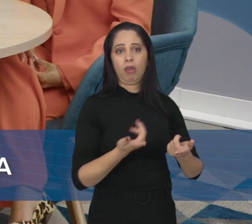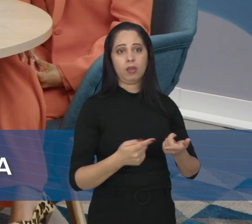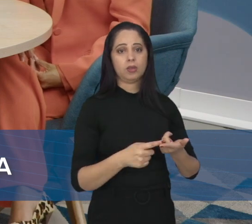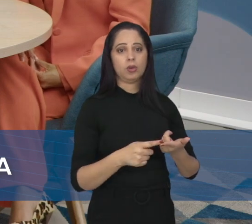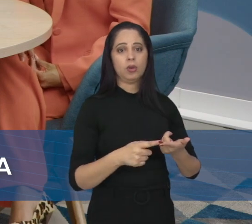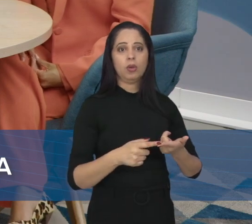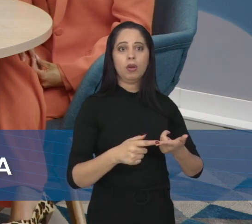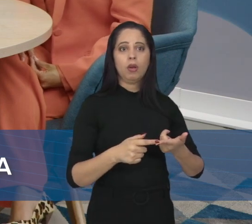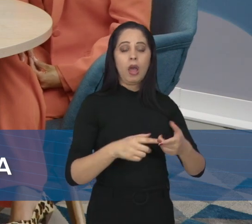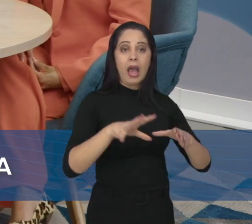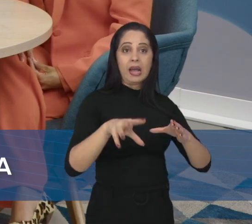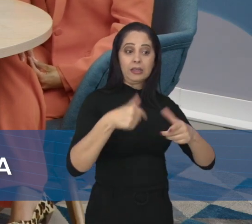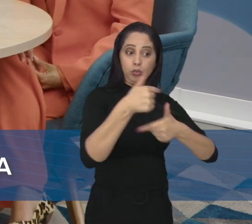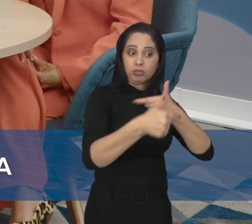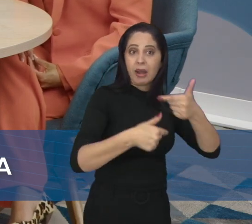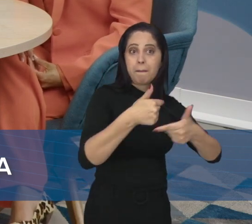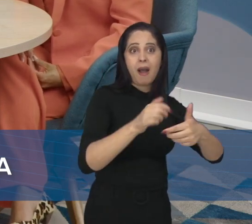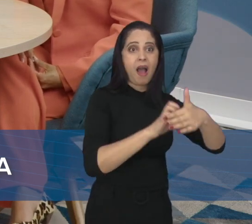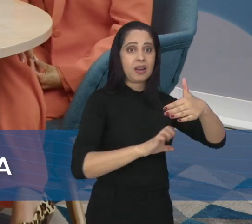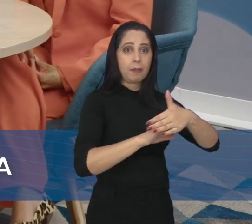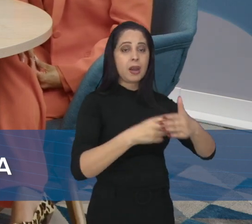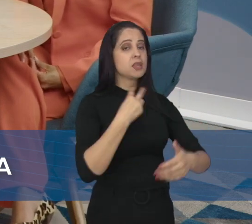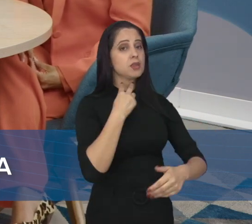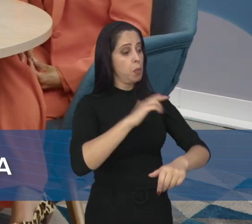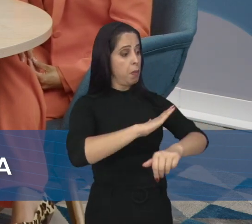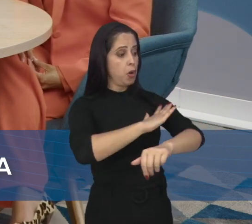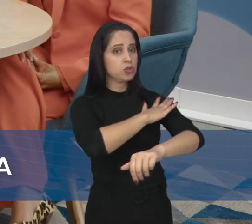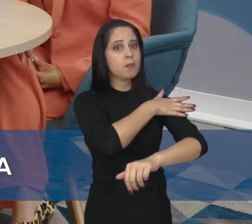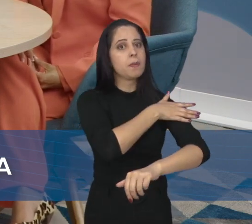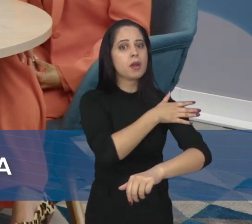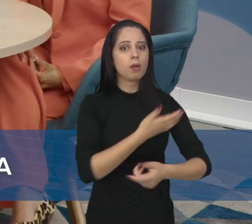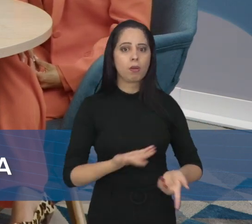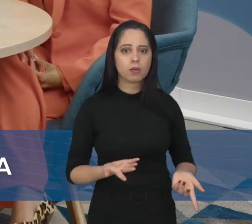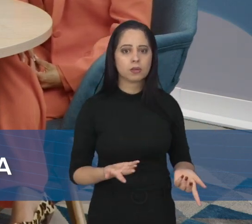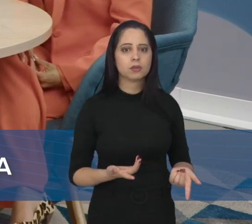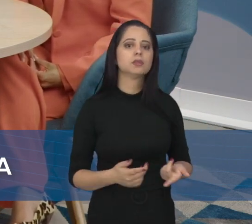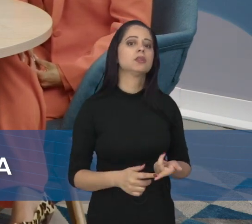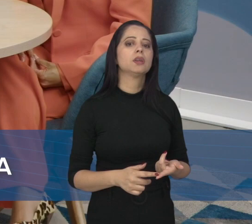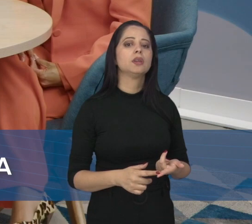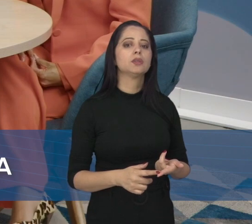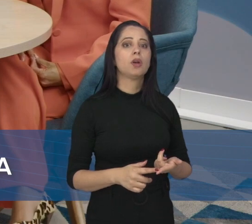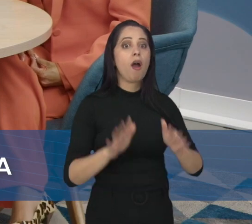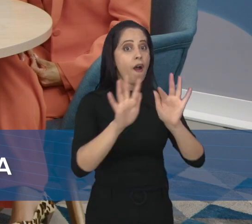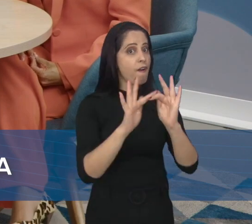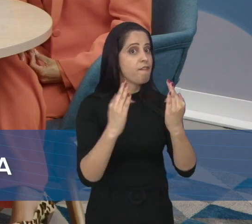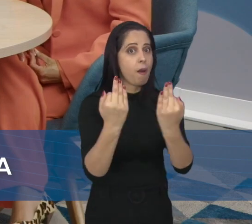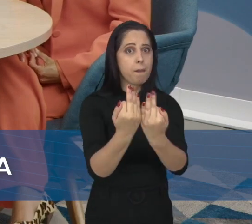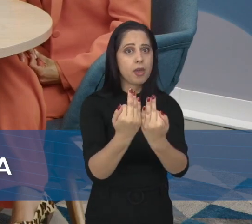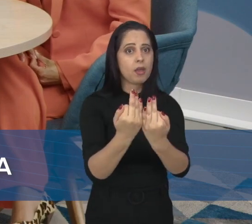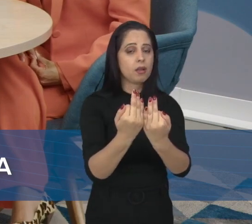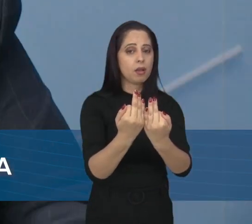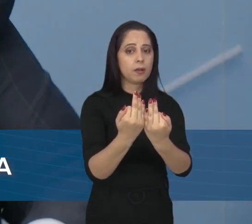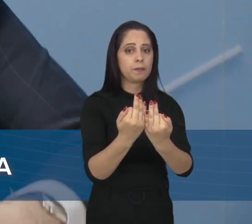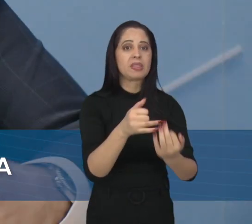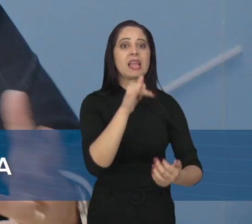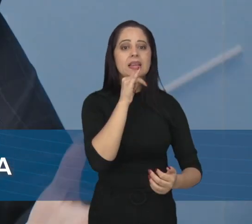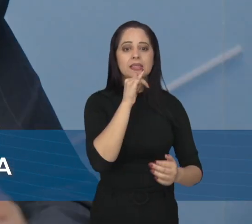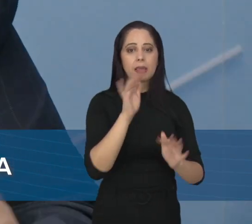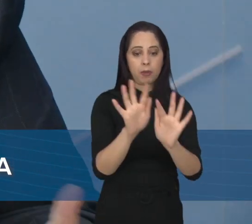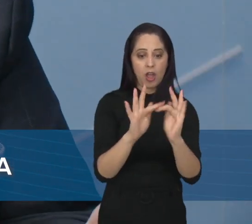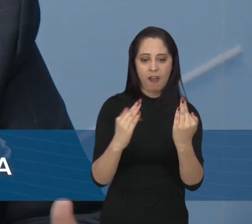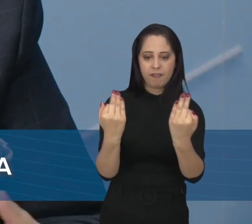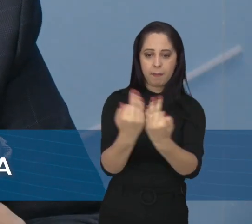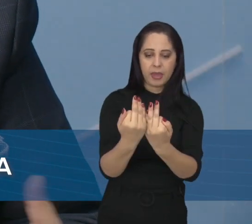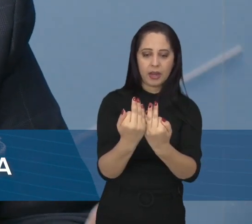Nas famílias, com uma pessoa que é diferente, que quer viver